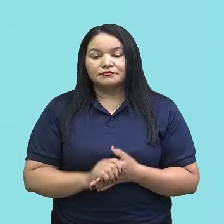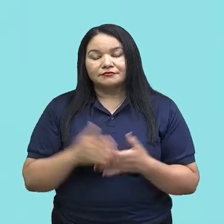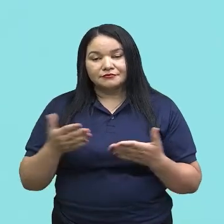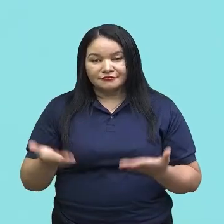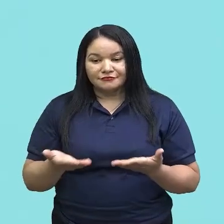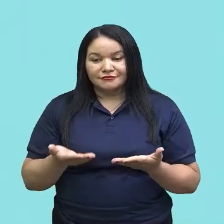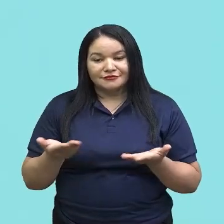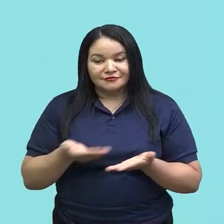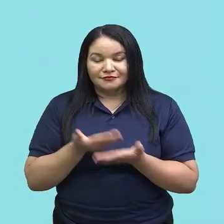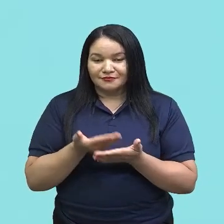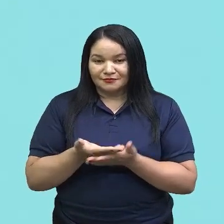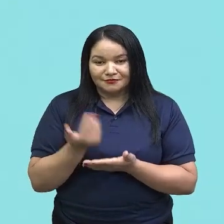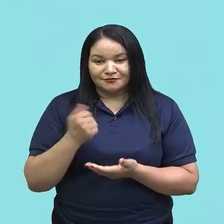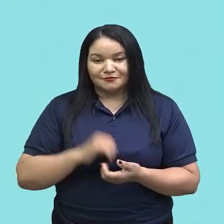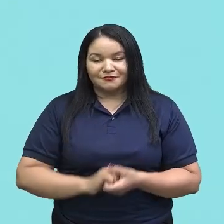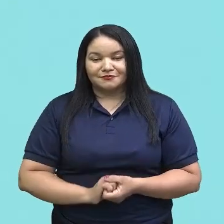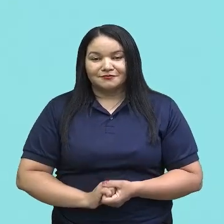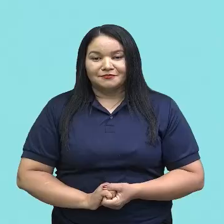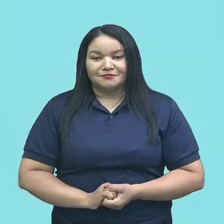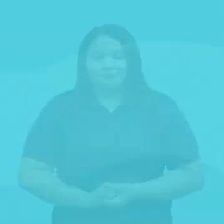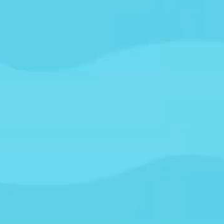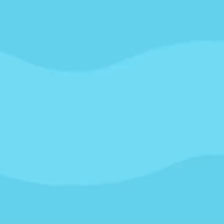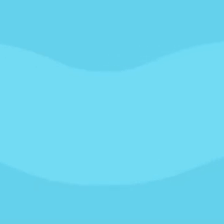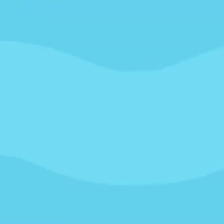Então, gente, vamos à nossa aula?